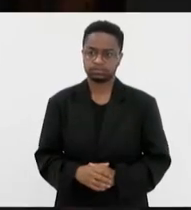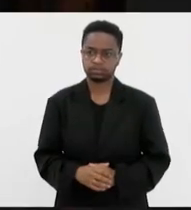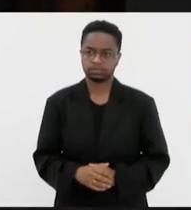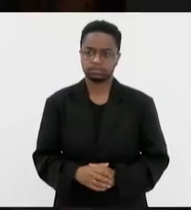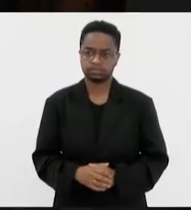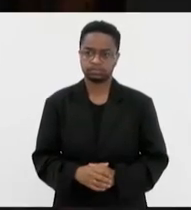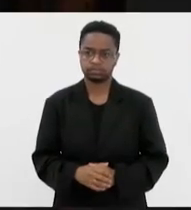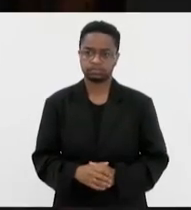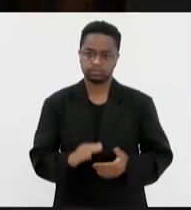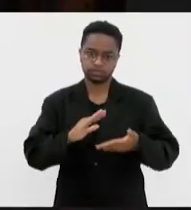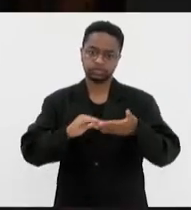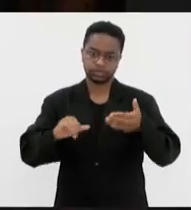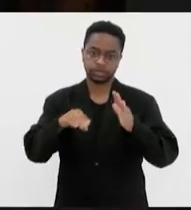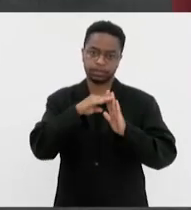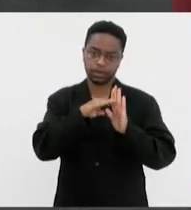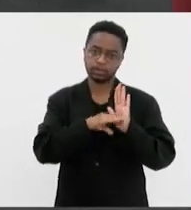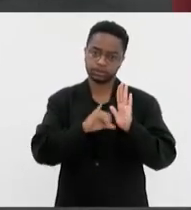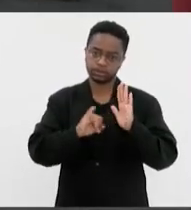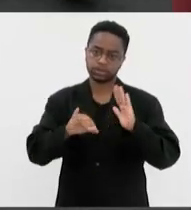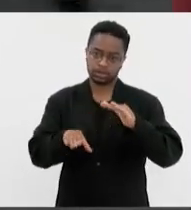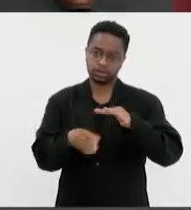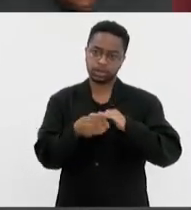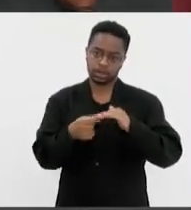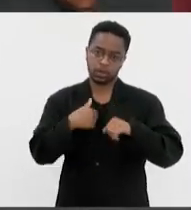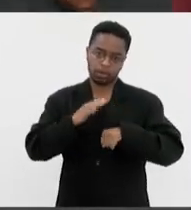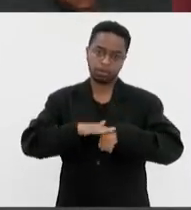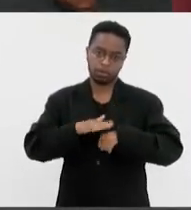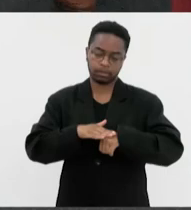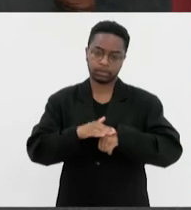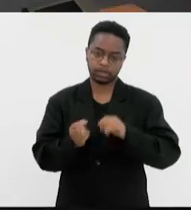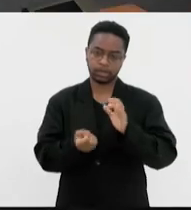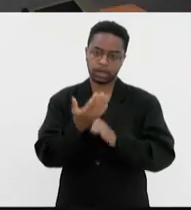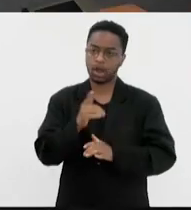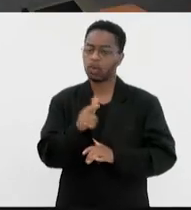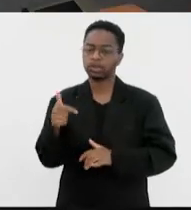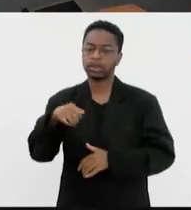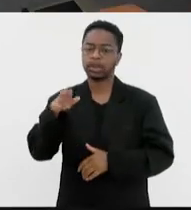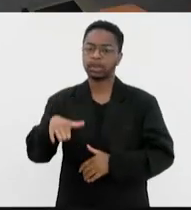Se ele sai de pauta, se receber emenda. É uma emenda minha, não é? E a outra é de quem?